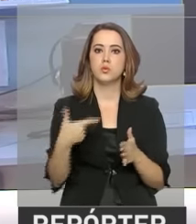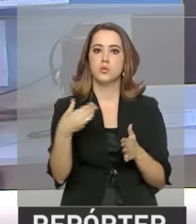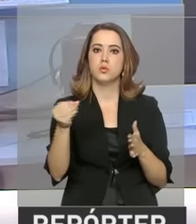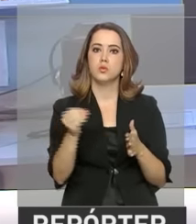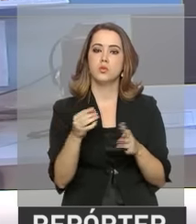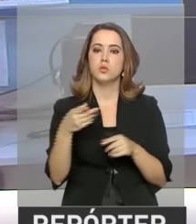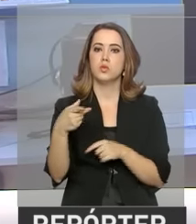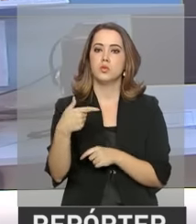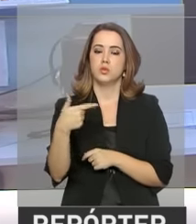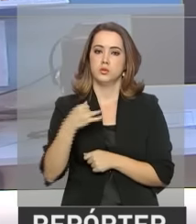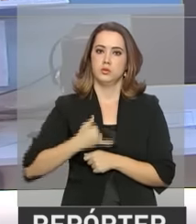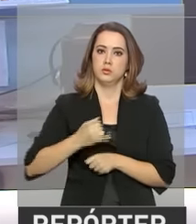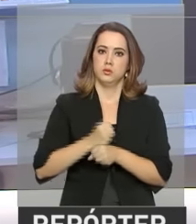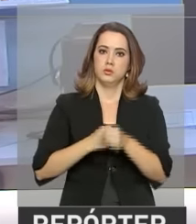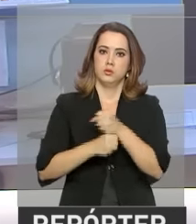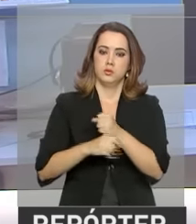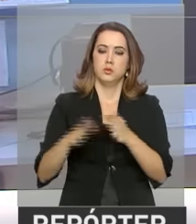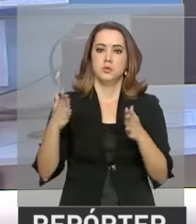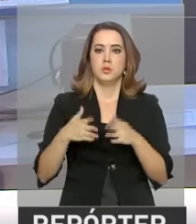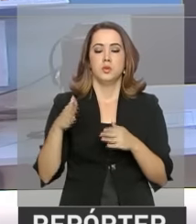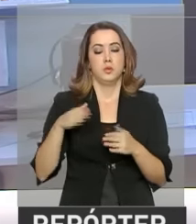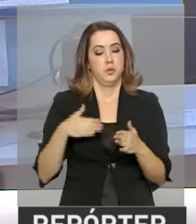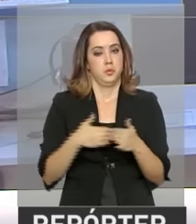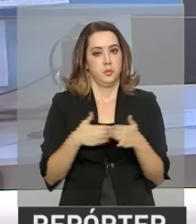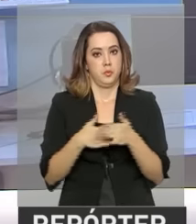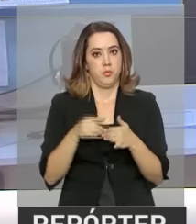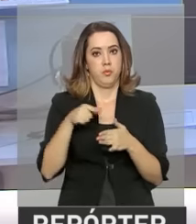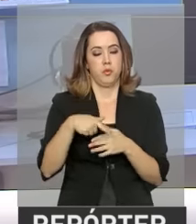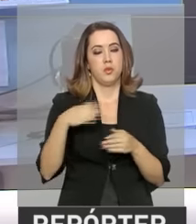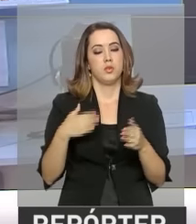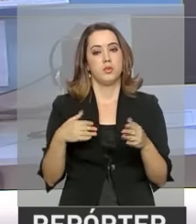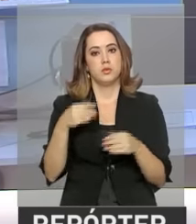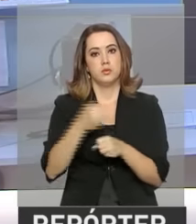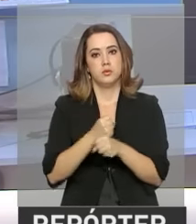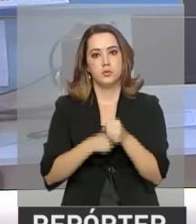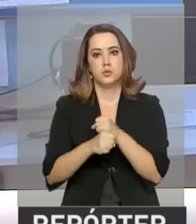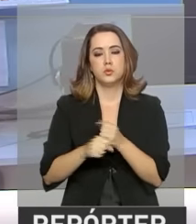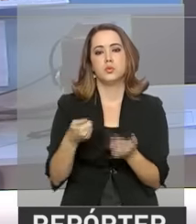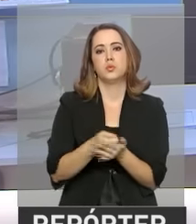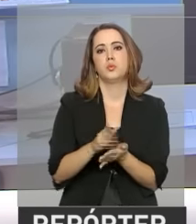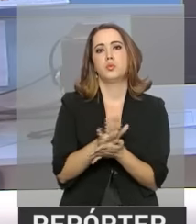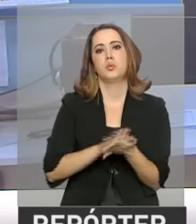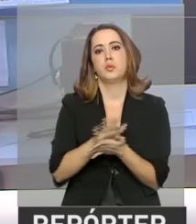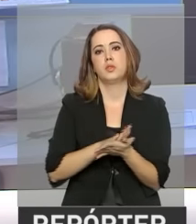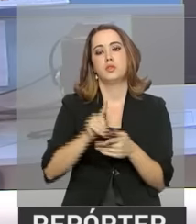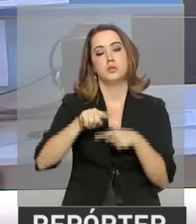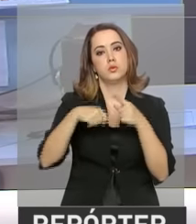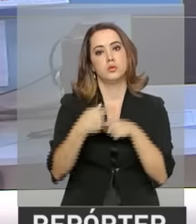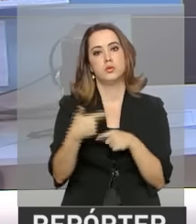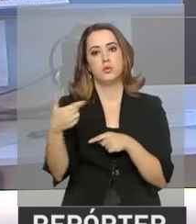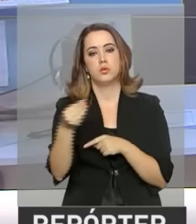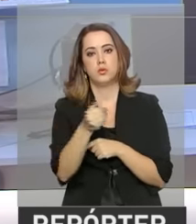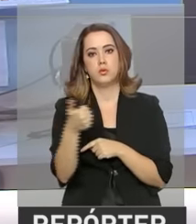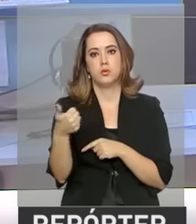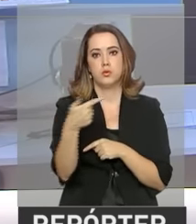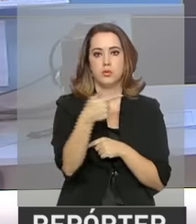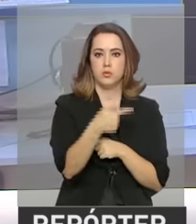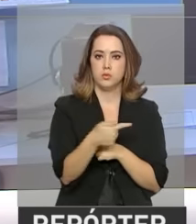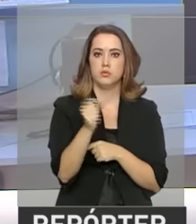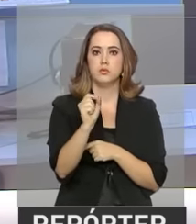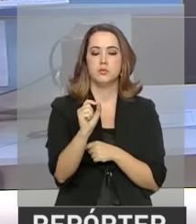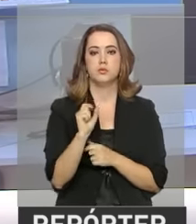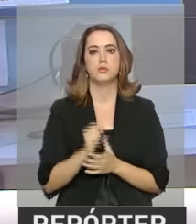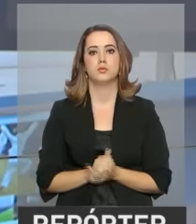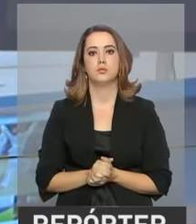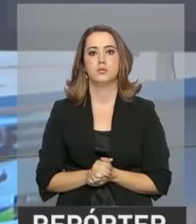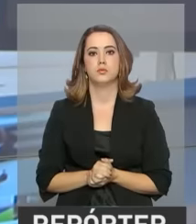suspensão das parcelas mensais de pagamento até o fim deste ano. Para ser aprovado, são necessários 257 votos